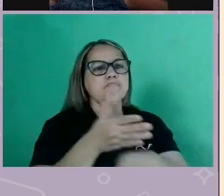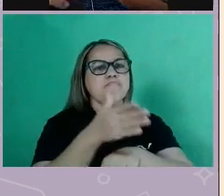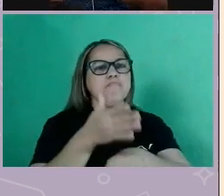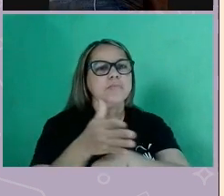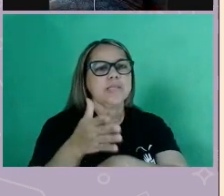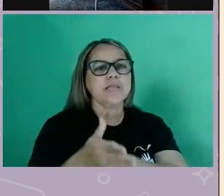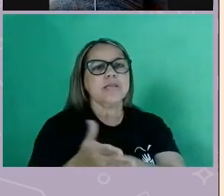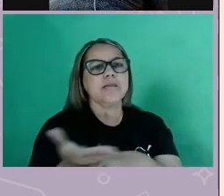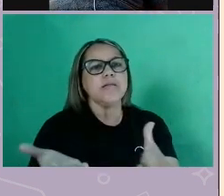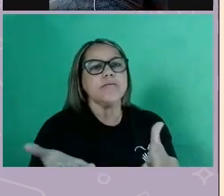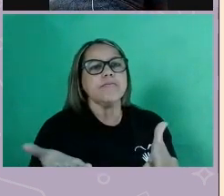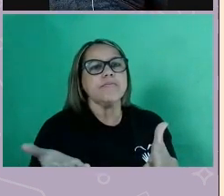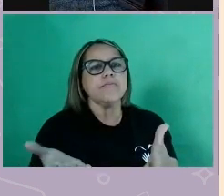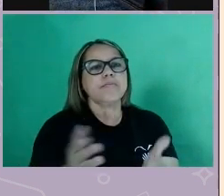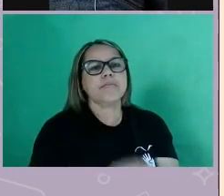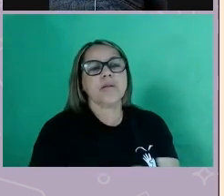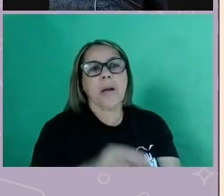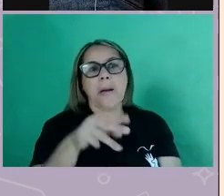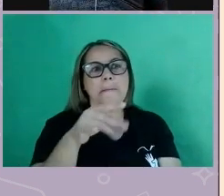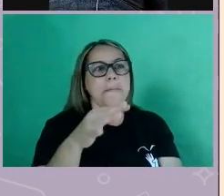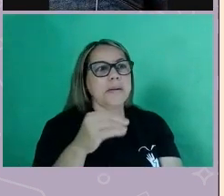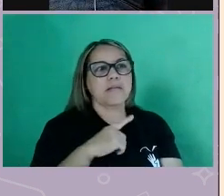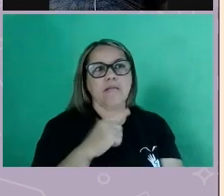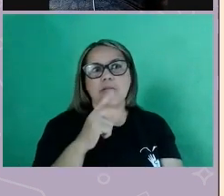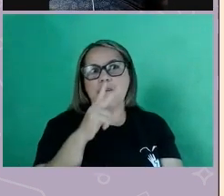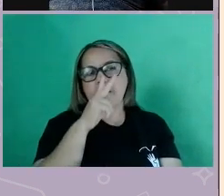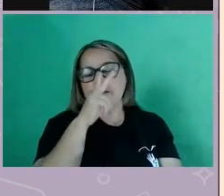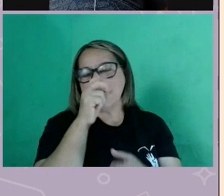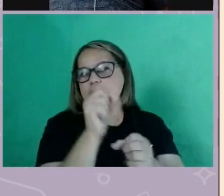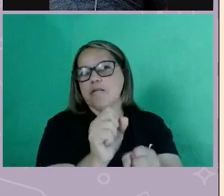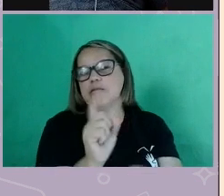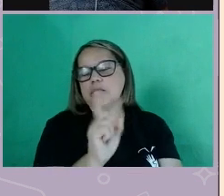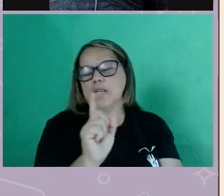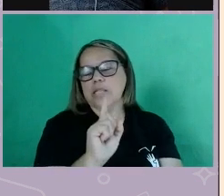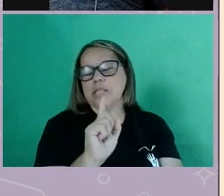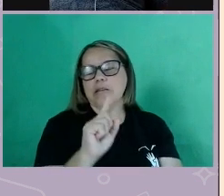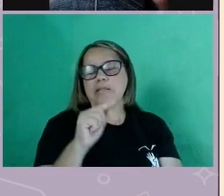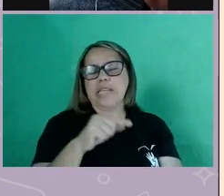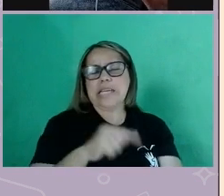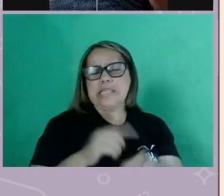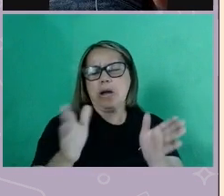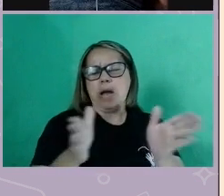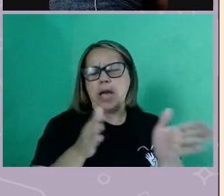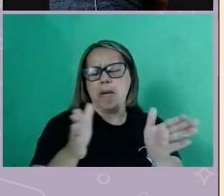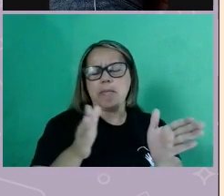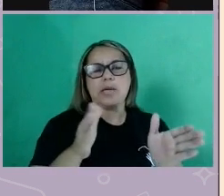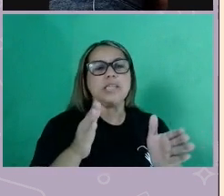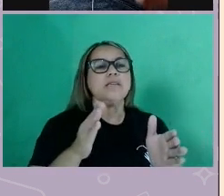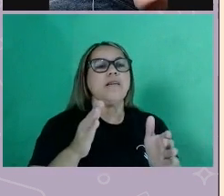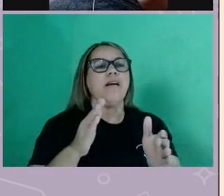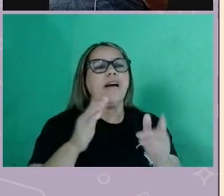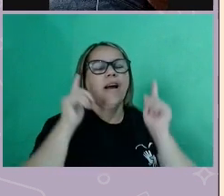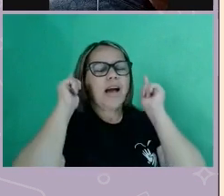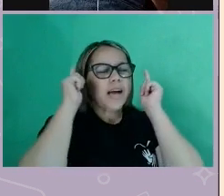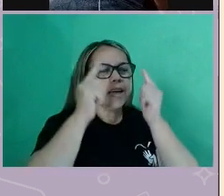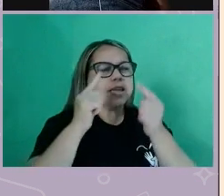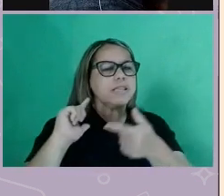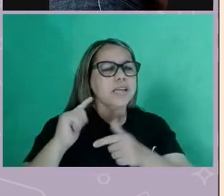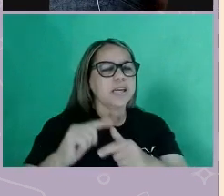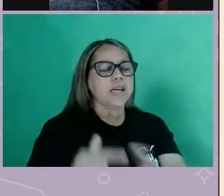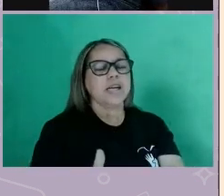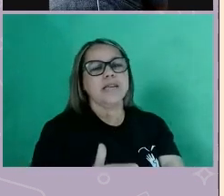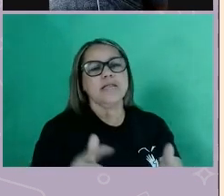o mito não ganha força nessa época essa época aí que a Grécia é clássica digamos o mito está perdendo força e a